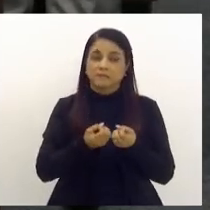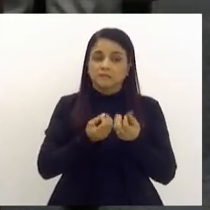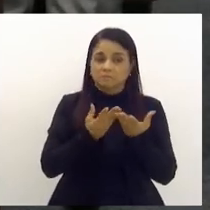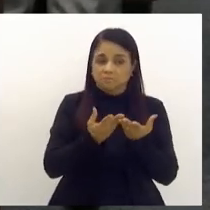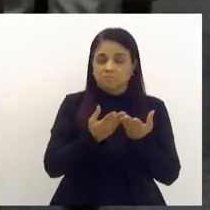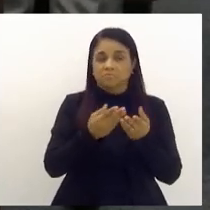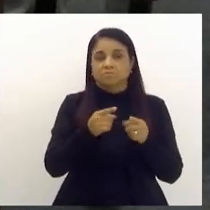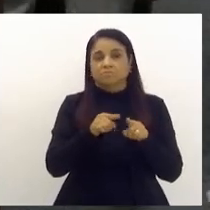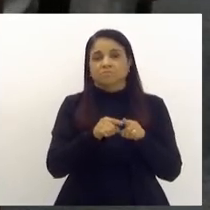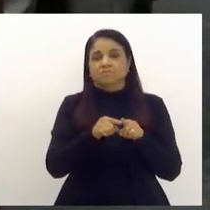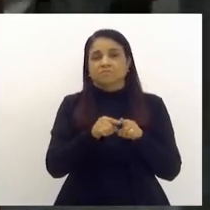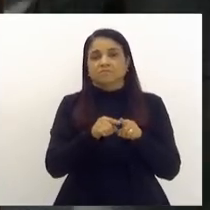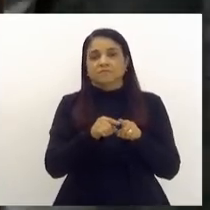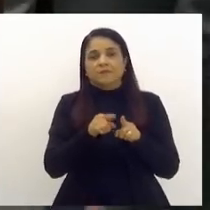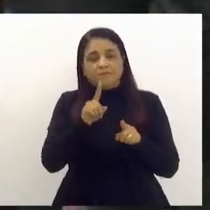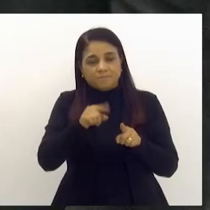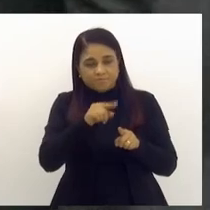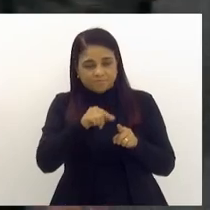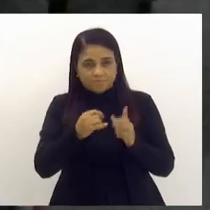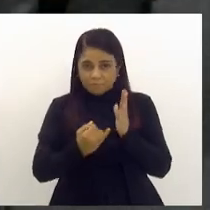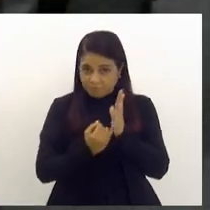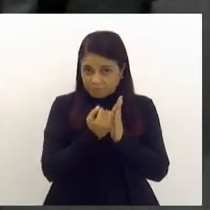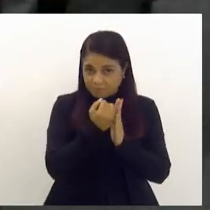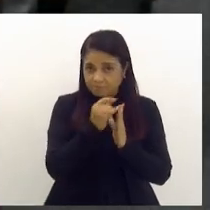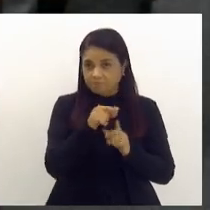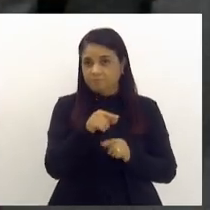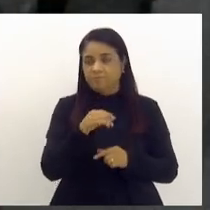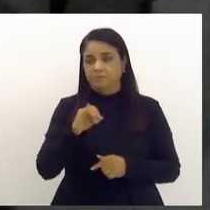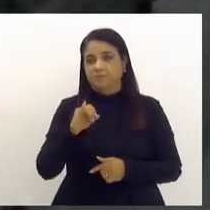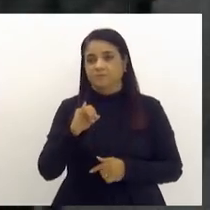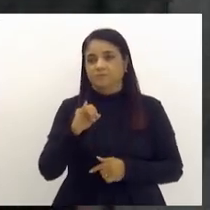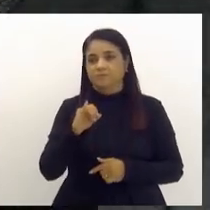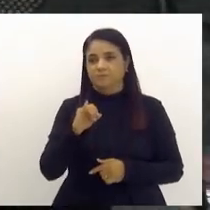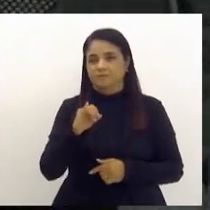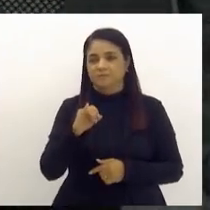ter periodicidade também, avaliação.